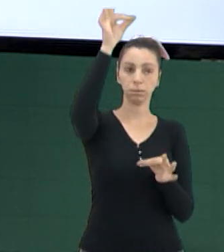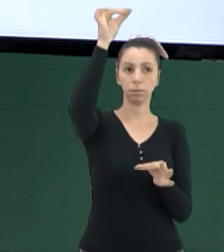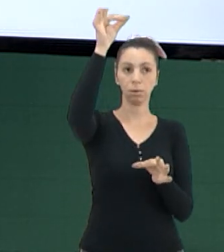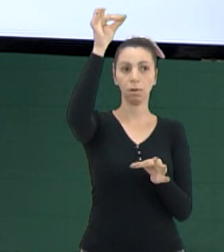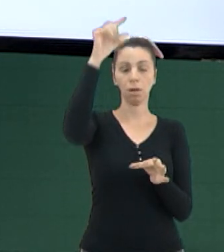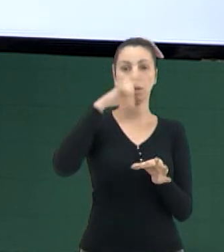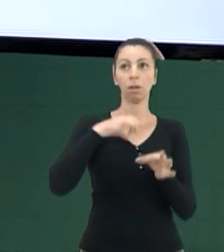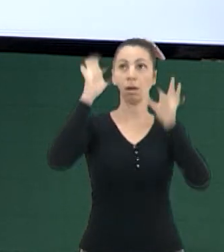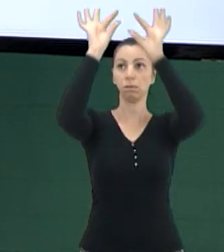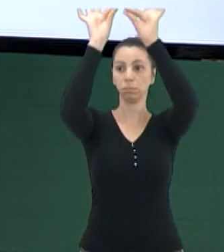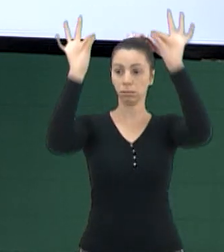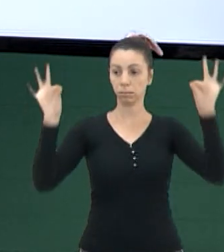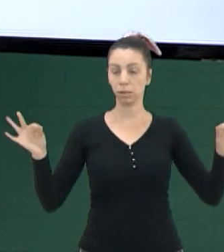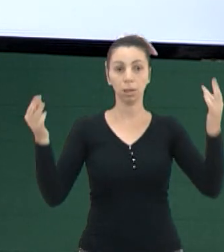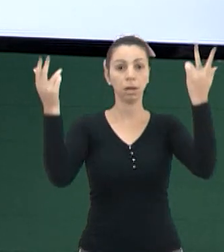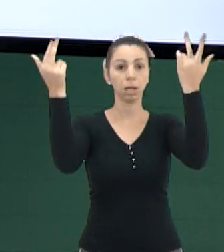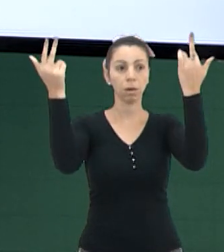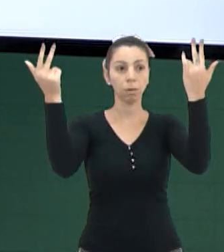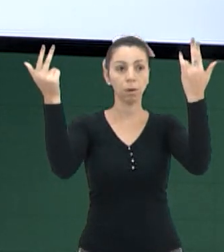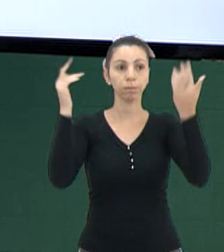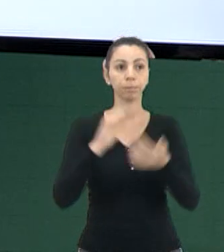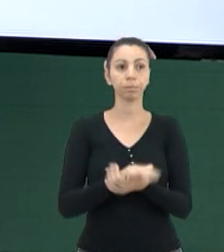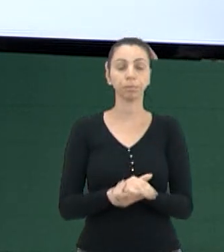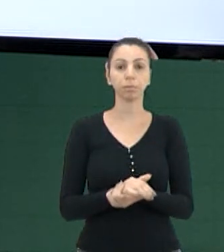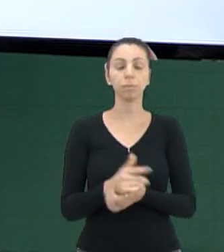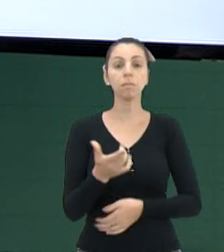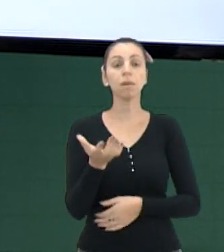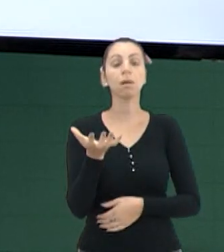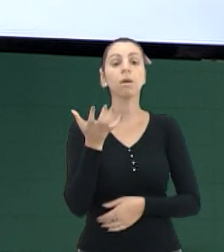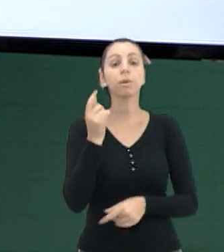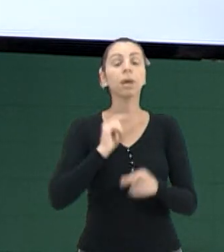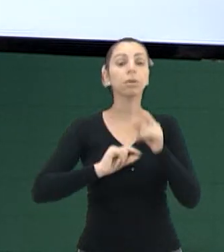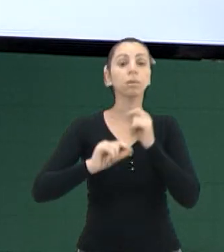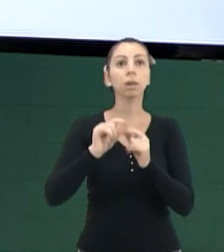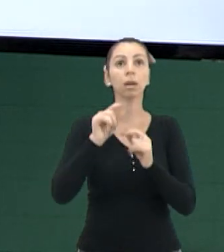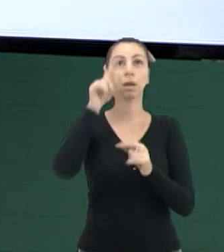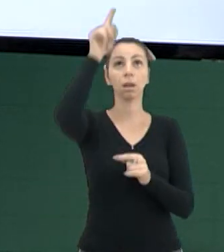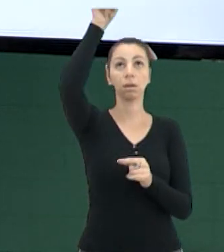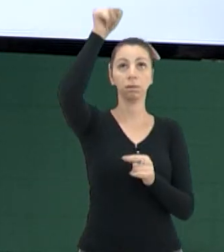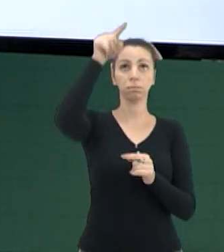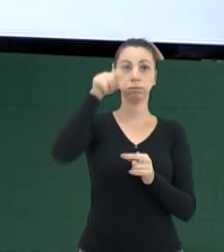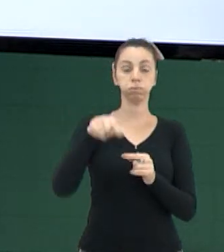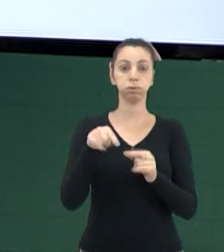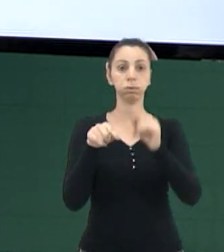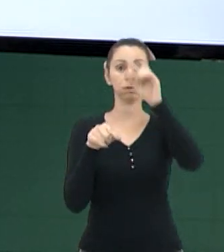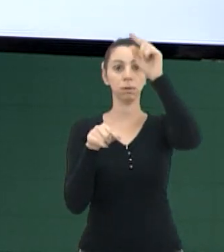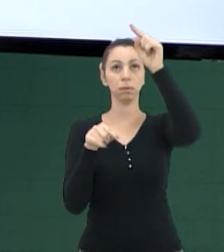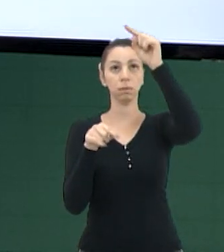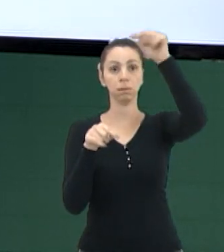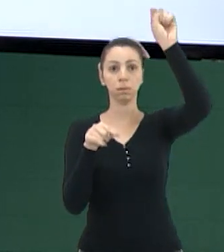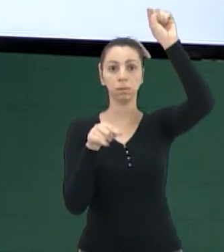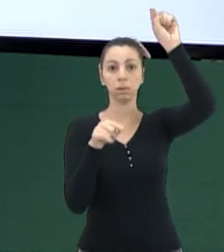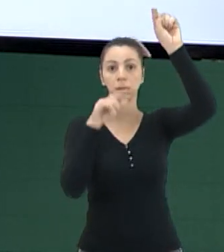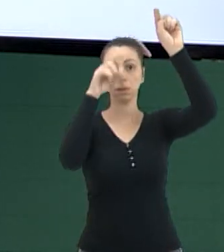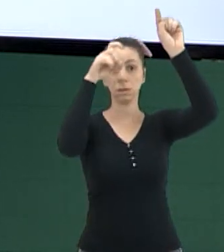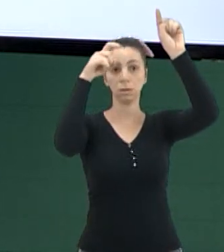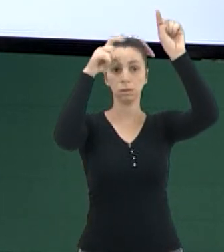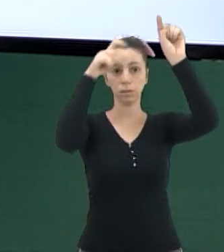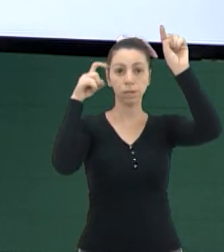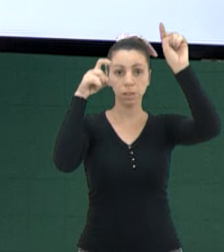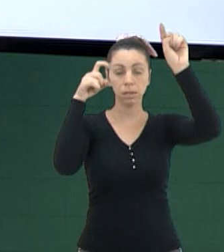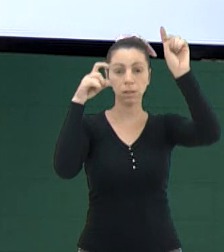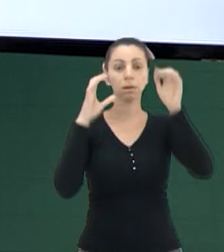de x. Essa mediana, ela coincide, como já foi falado, com a bissetriz, ela coincide também